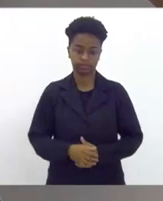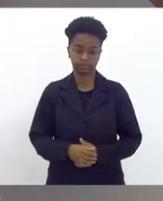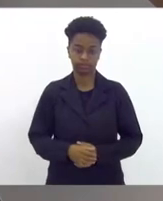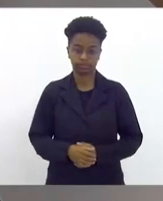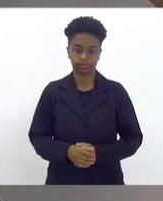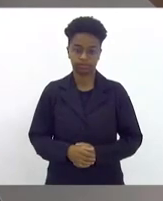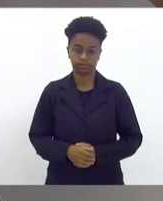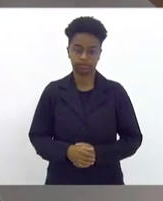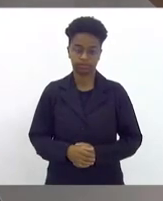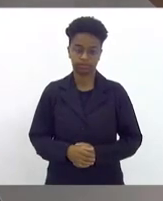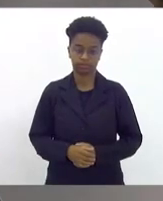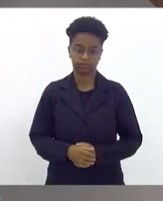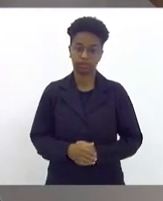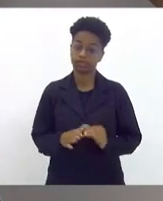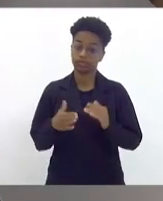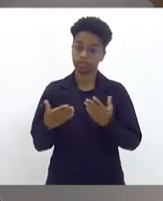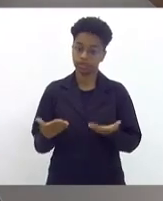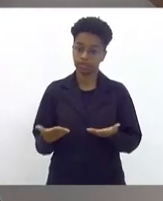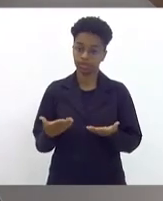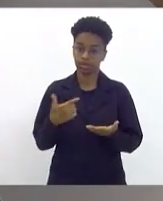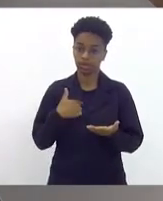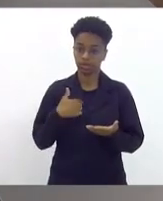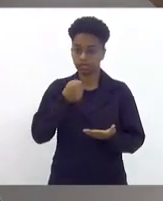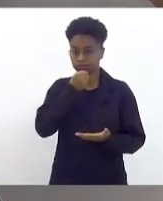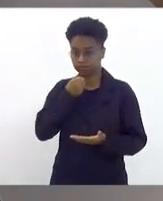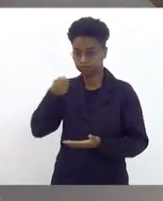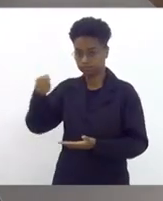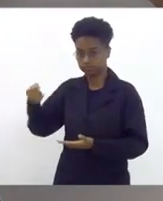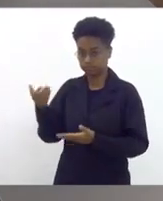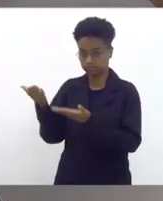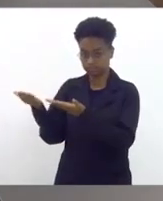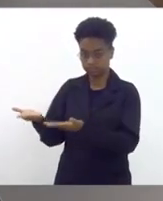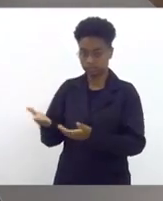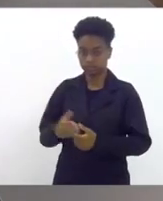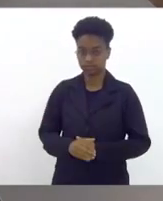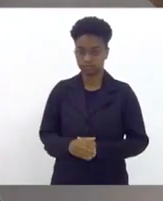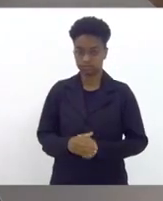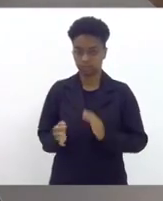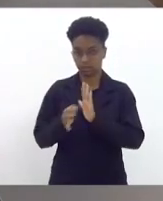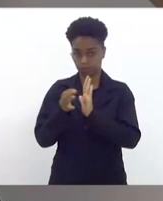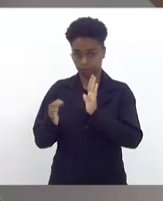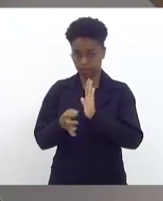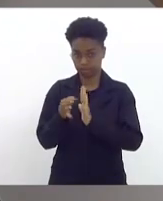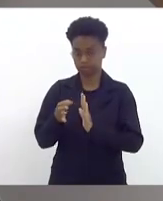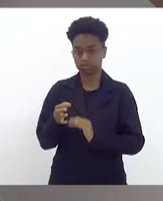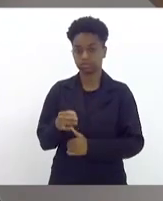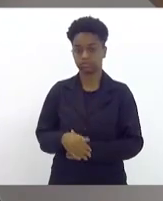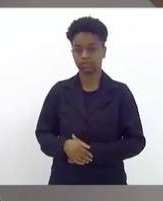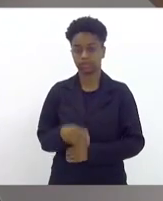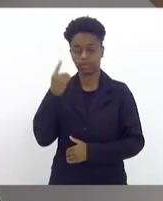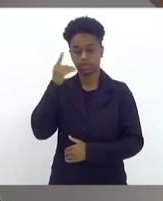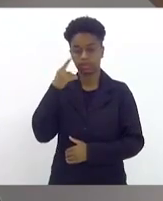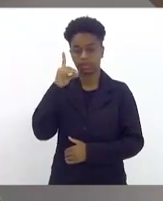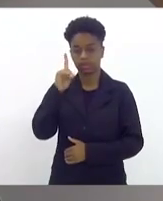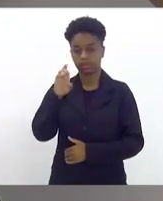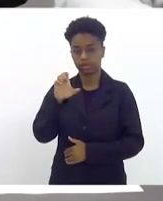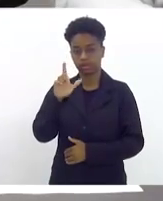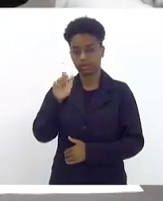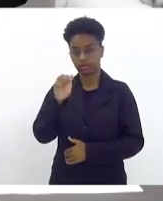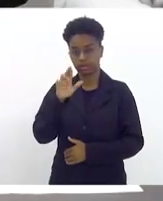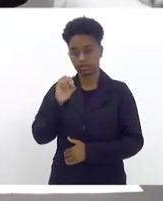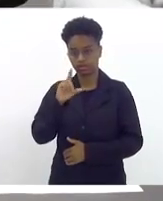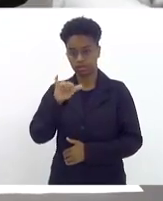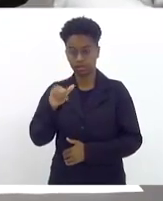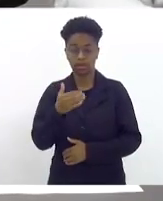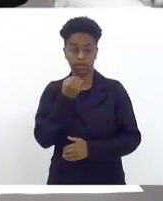então passo a palavra ao parecerista Deputado Guilherme dellaroni Bom